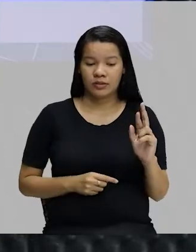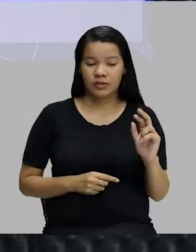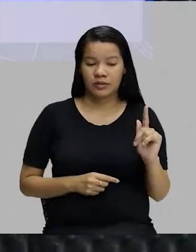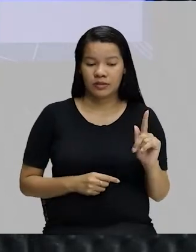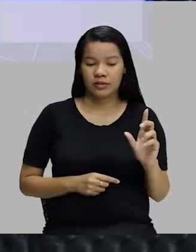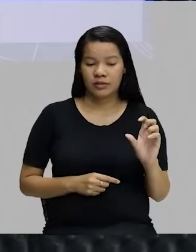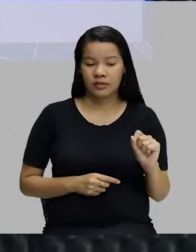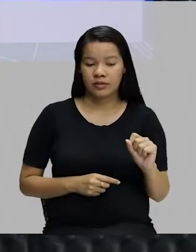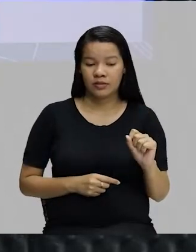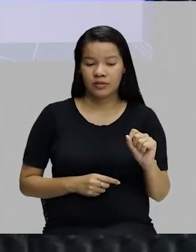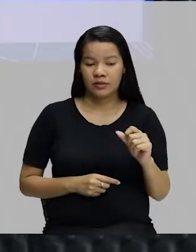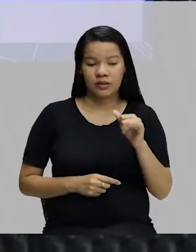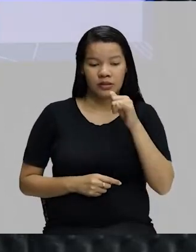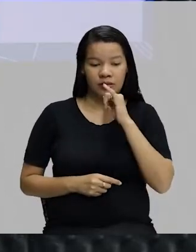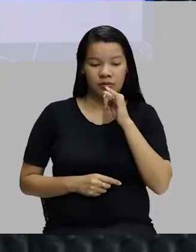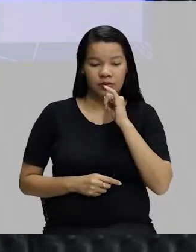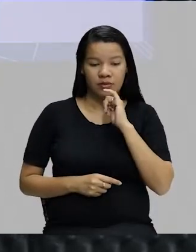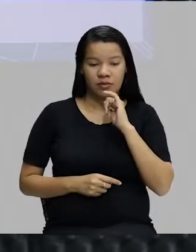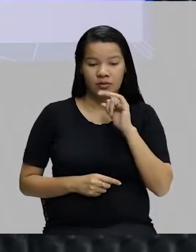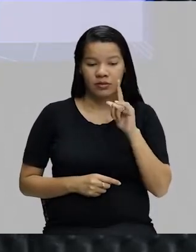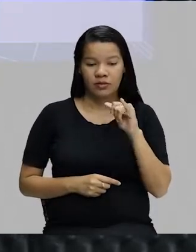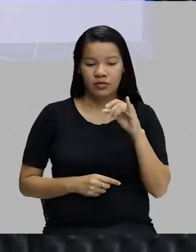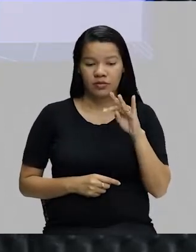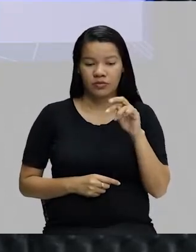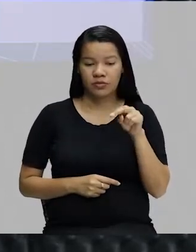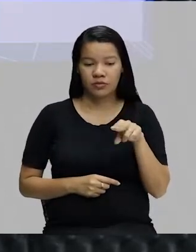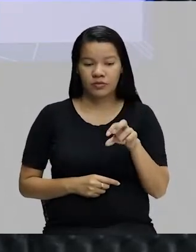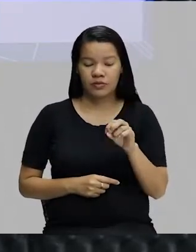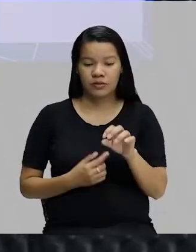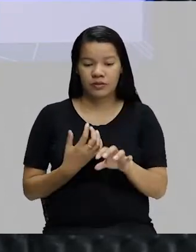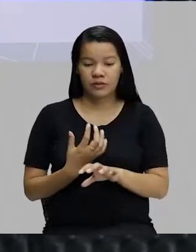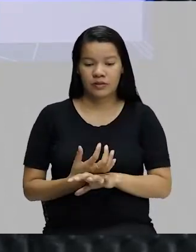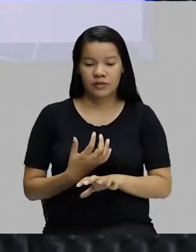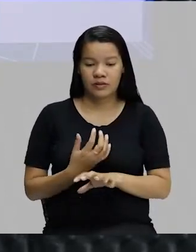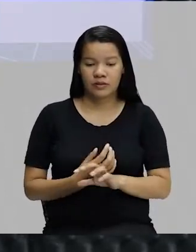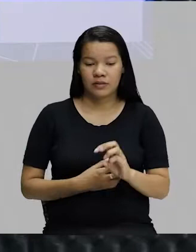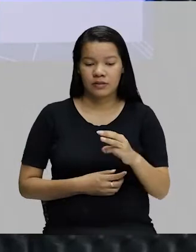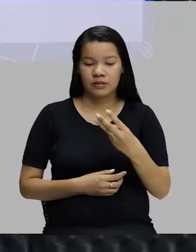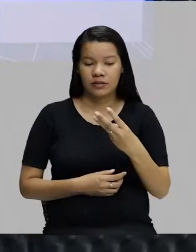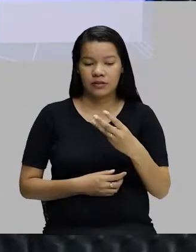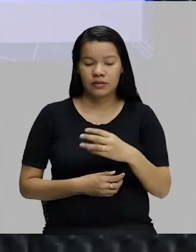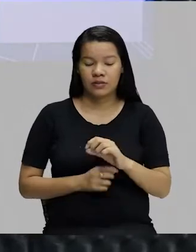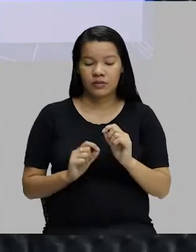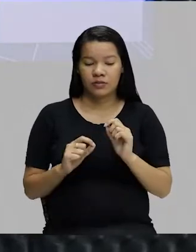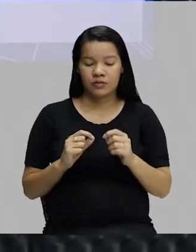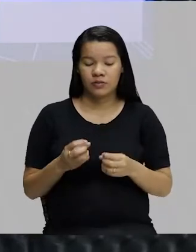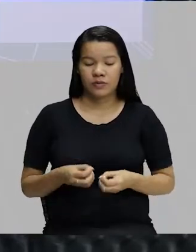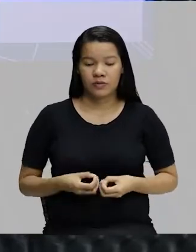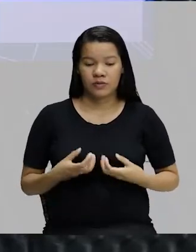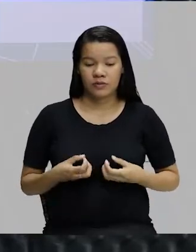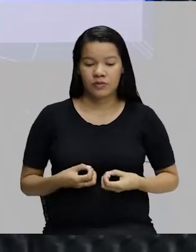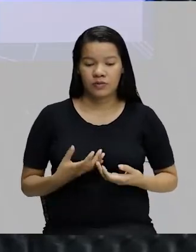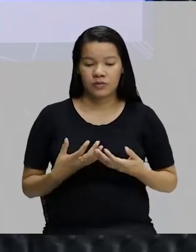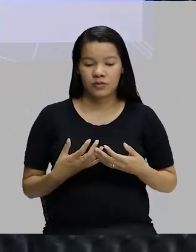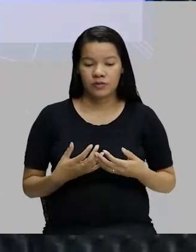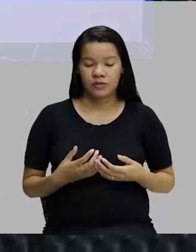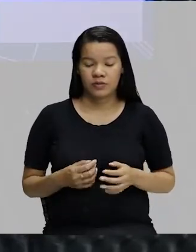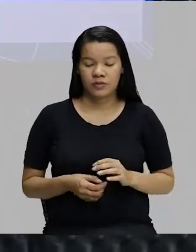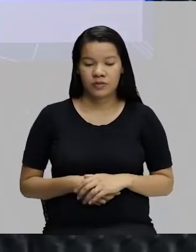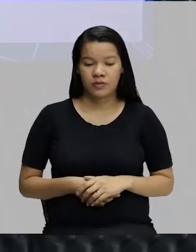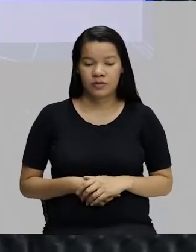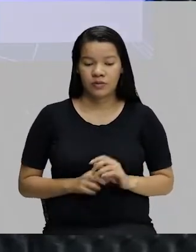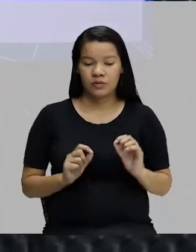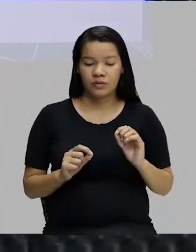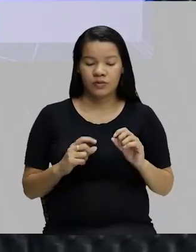lítio tem carga 3, 3 prótons. E o que foi gerado, tudo bem, tem